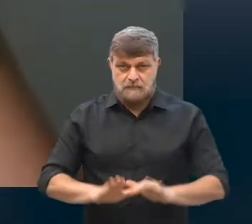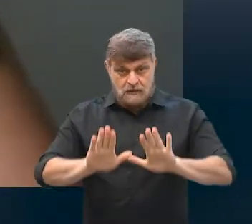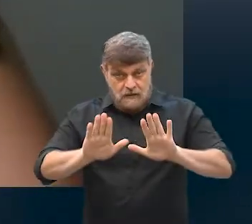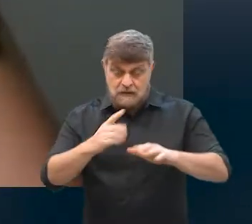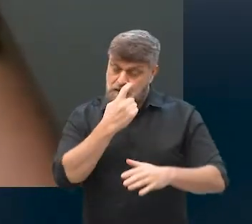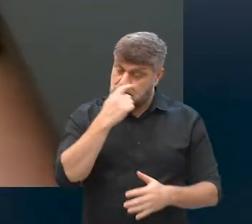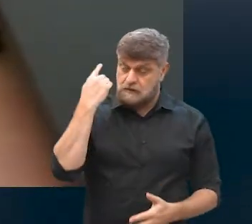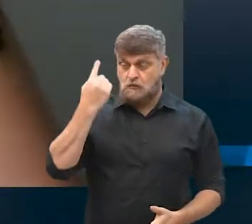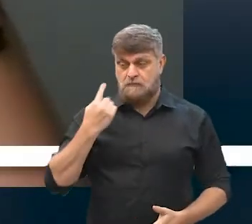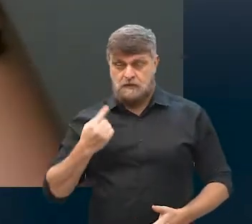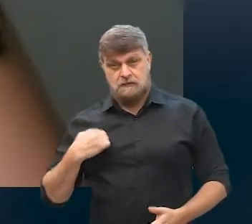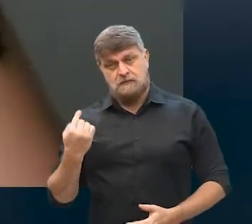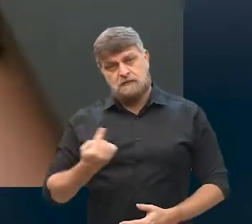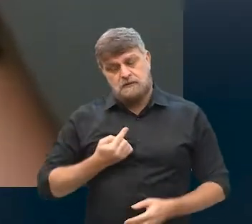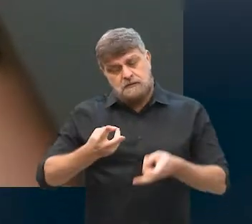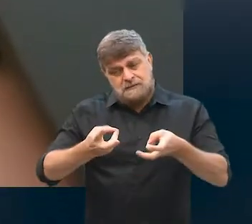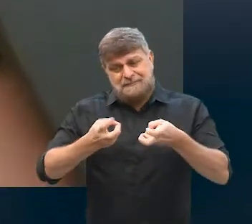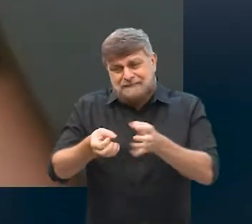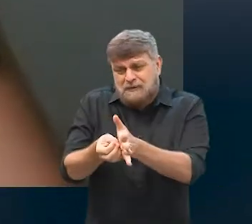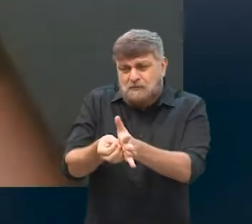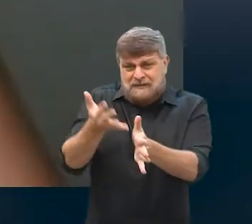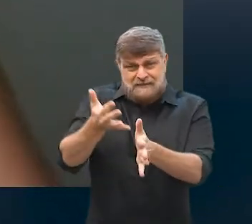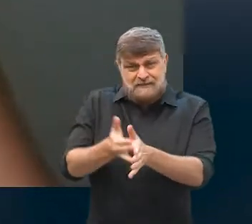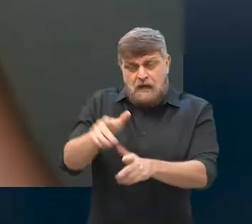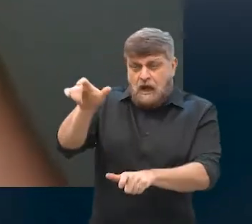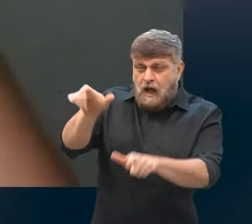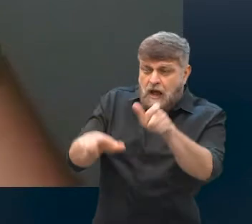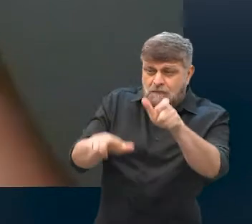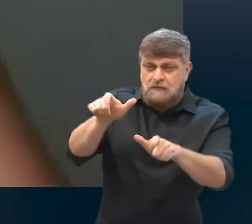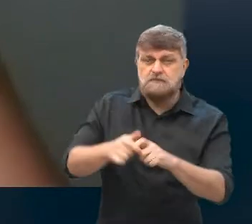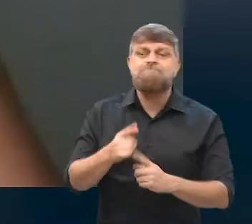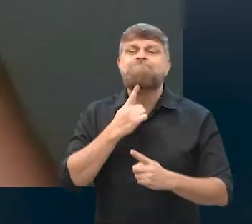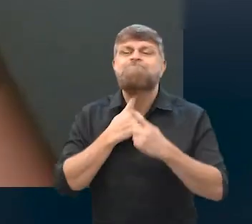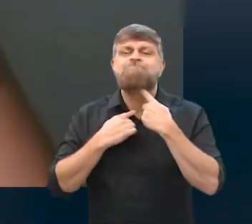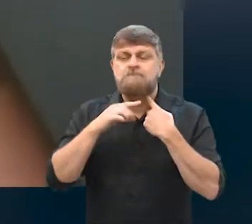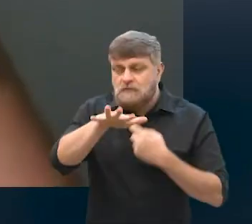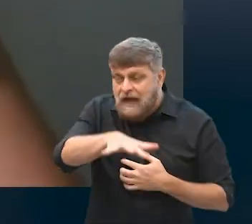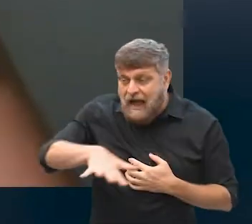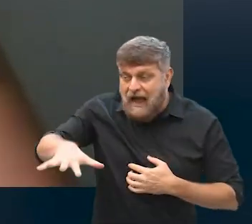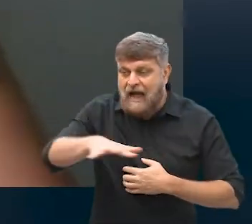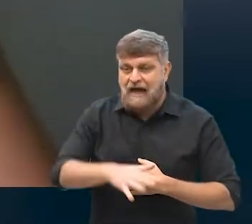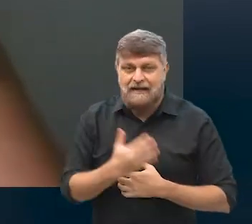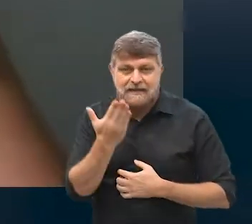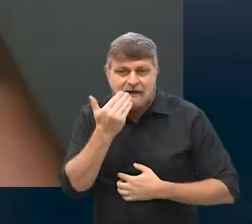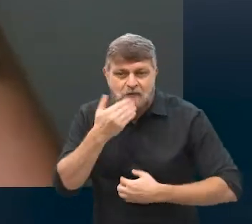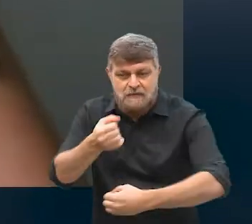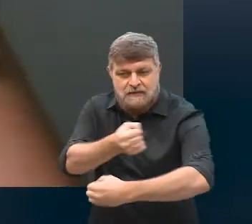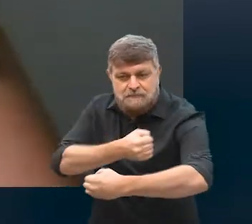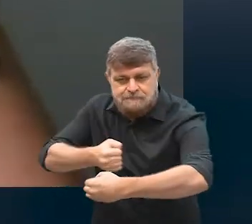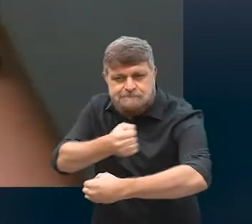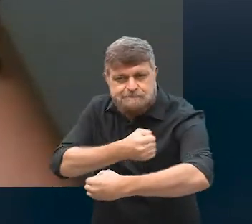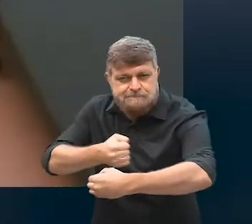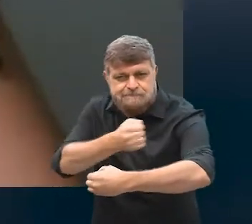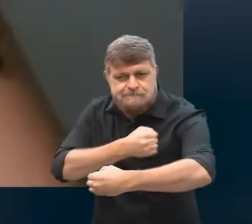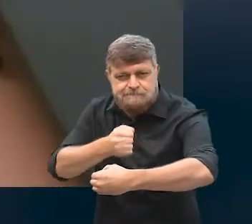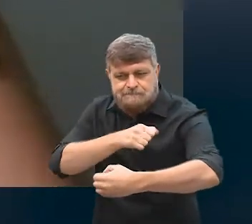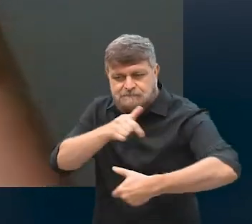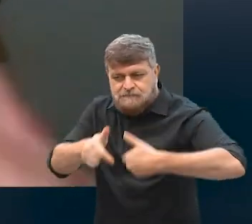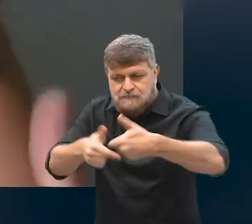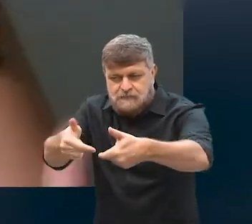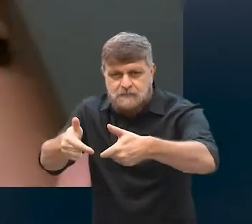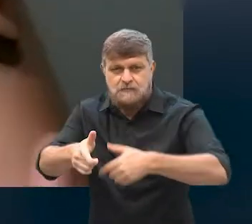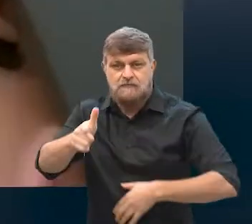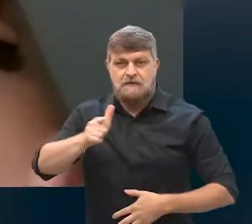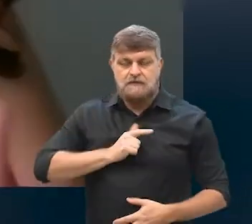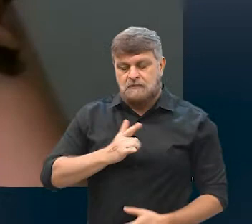Então, Mina, a gente percebe muitas vezes nas pessoas que querem iniciar no ramo da alimentação, do serviço de alimentação, que existe